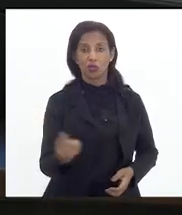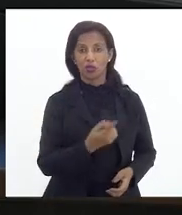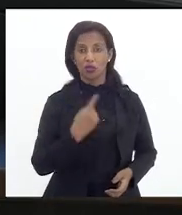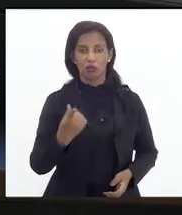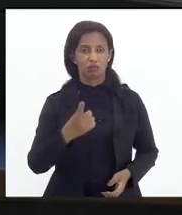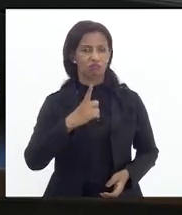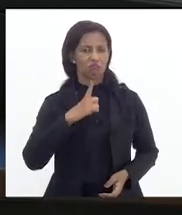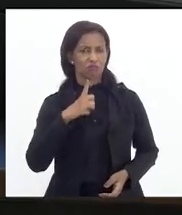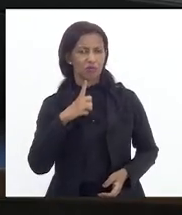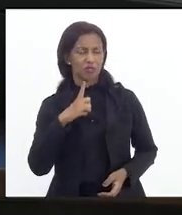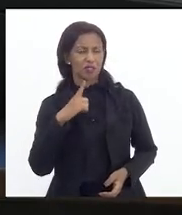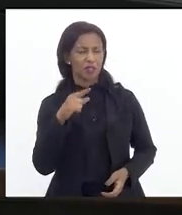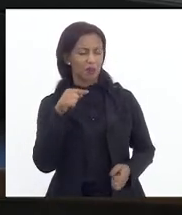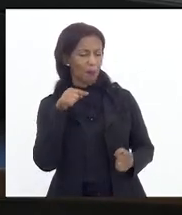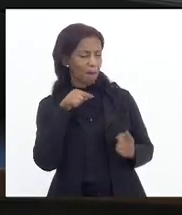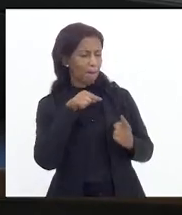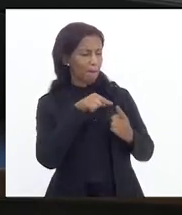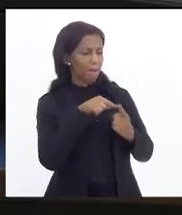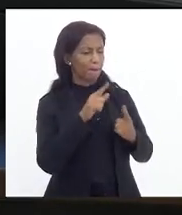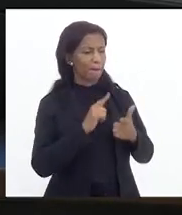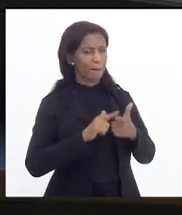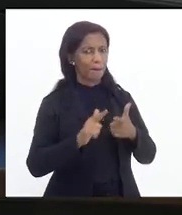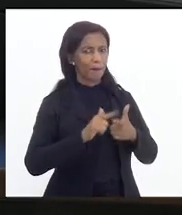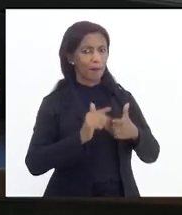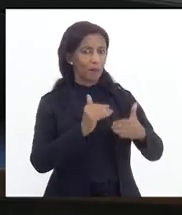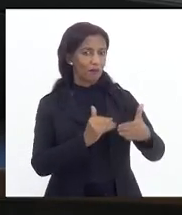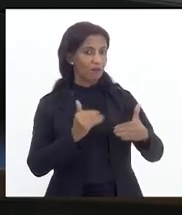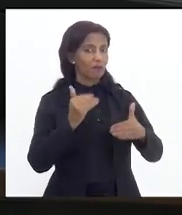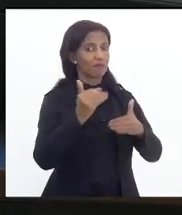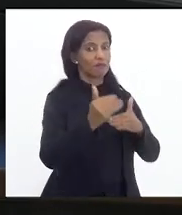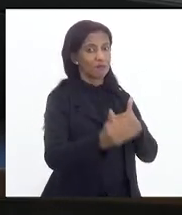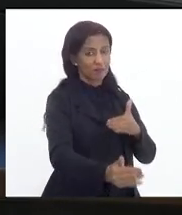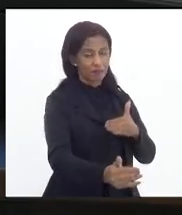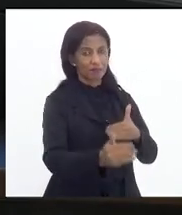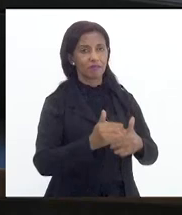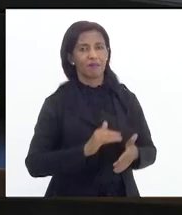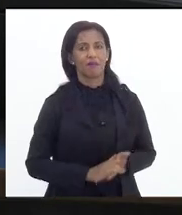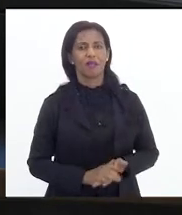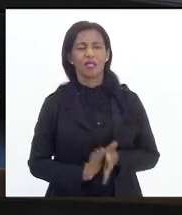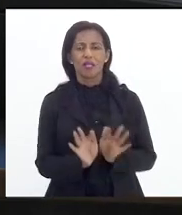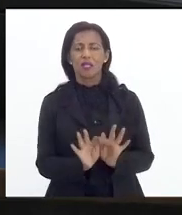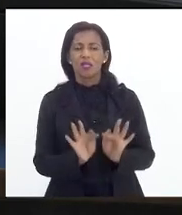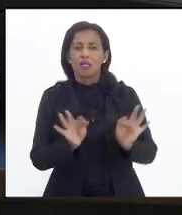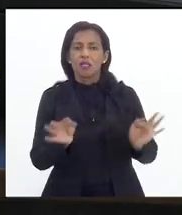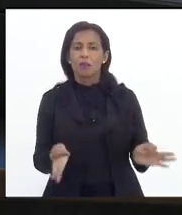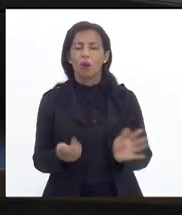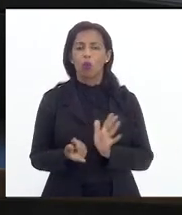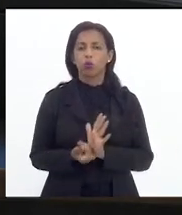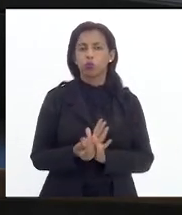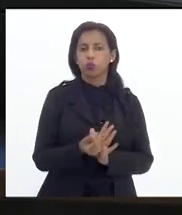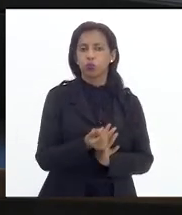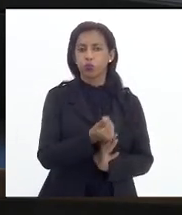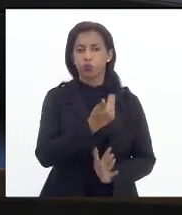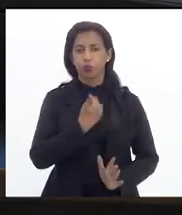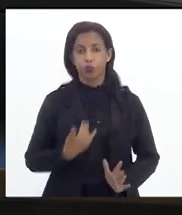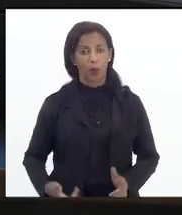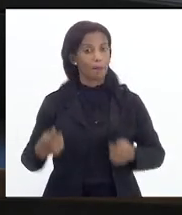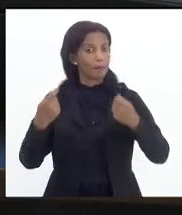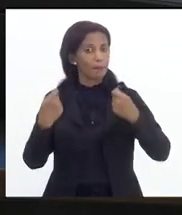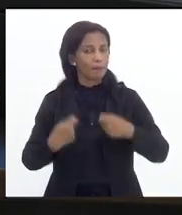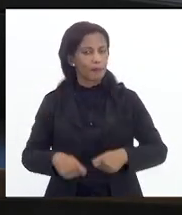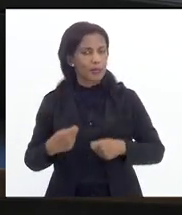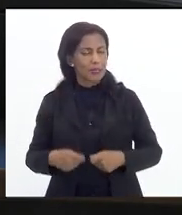temos tocado no problema que vai além da questão simplesmente das Finanças Públicas é